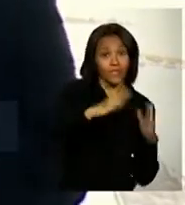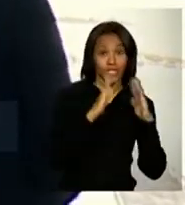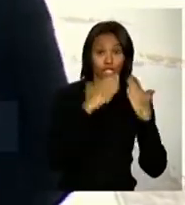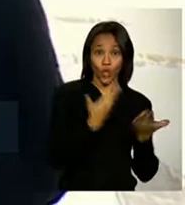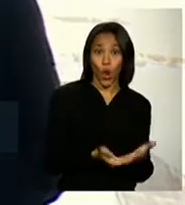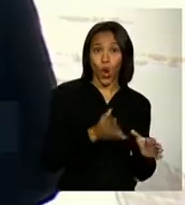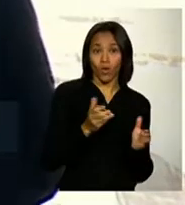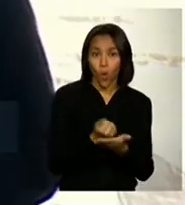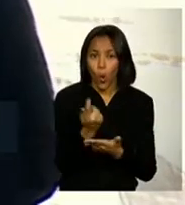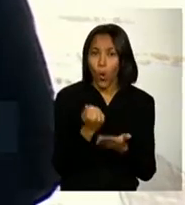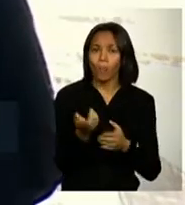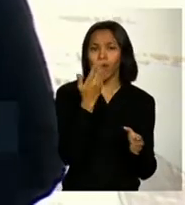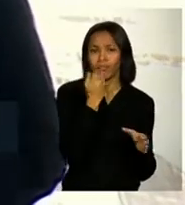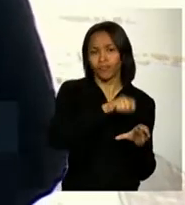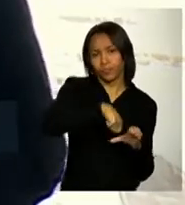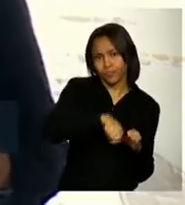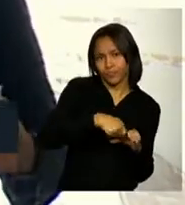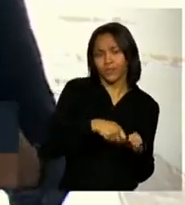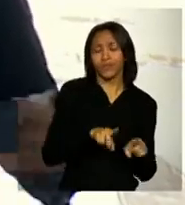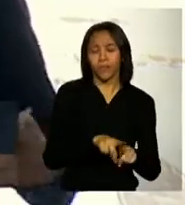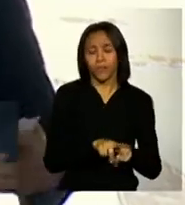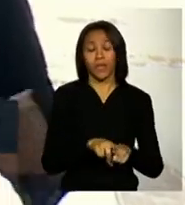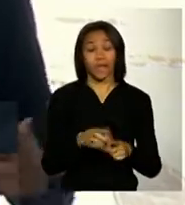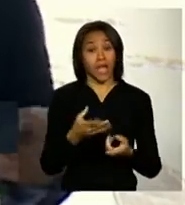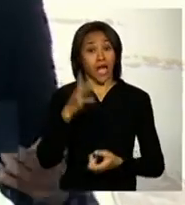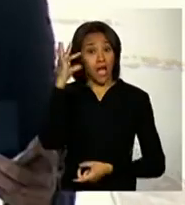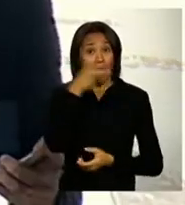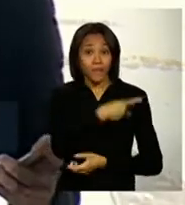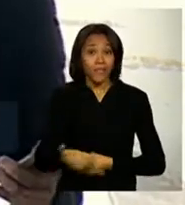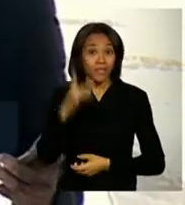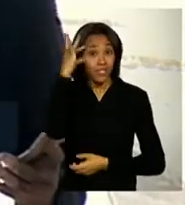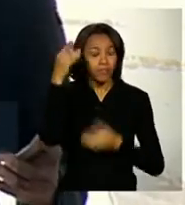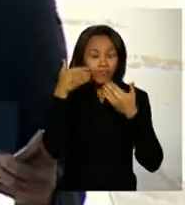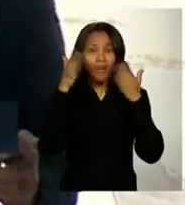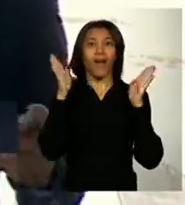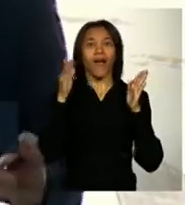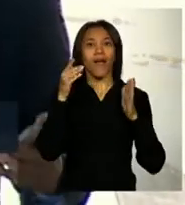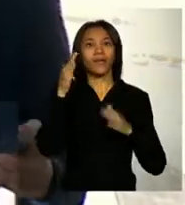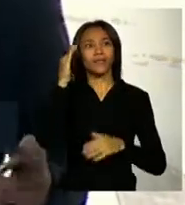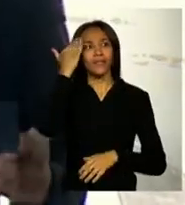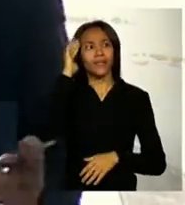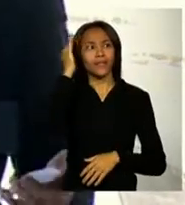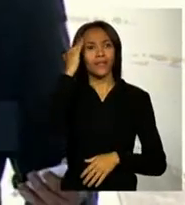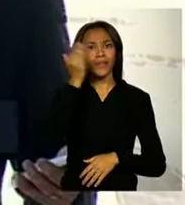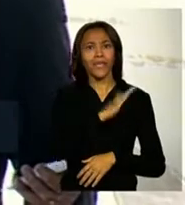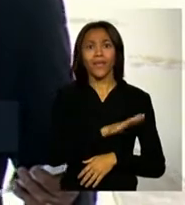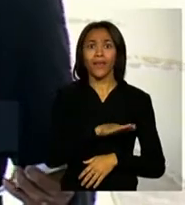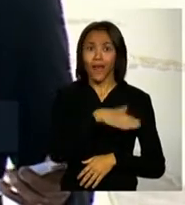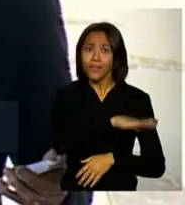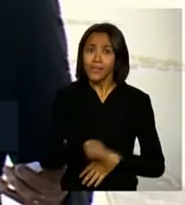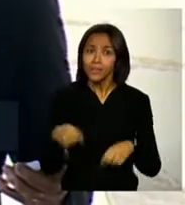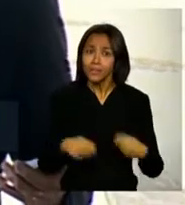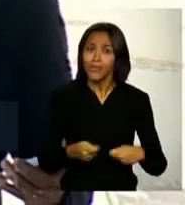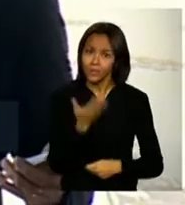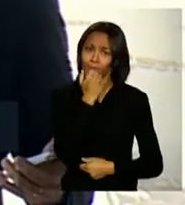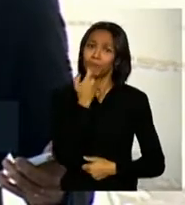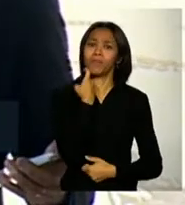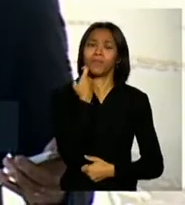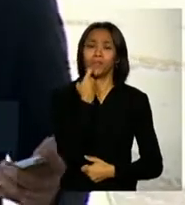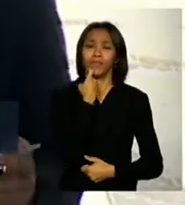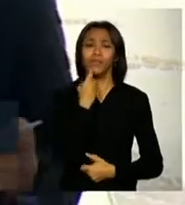e seguro na produção você representa de um abriu os olhos de que a nossas crianças são comer peixe